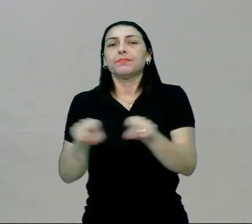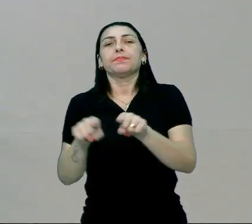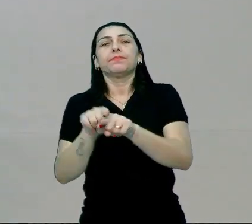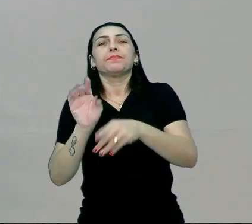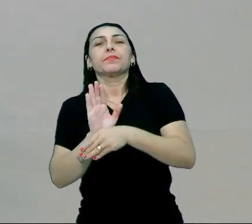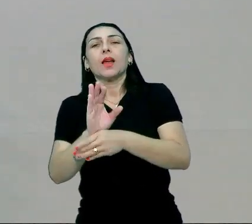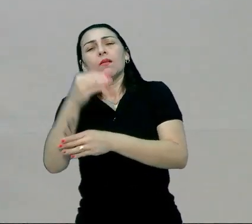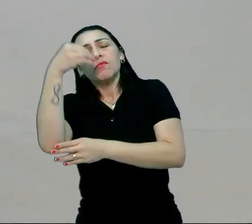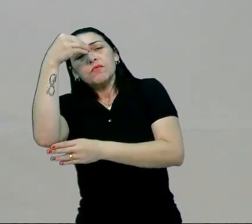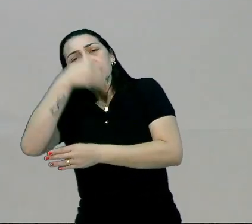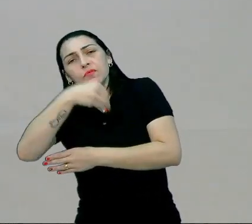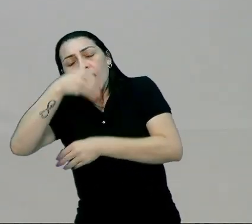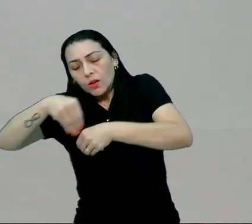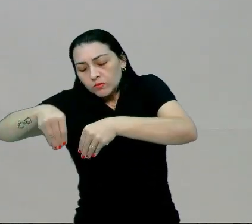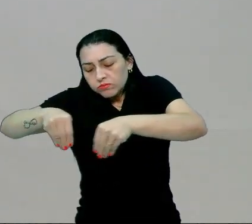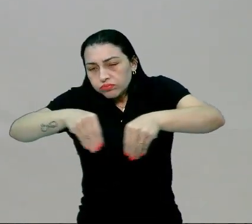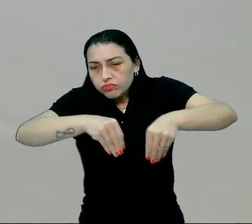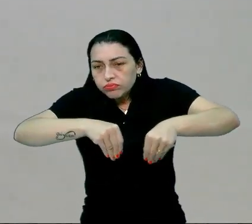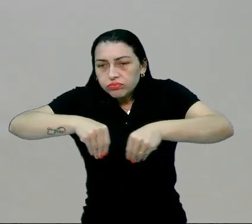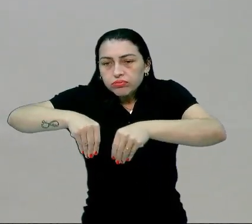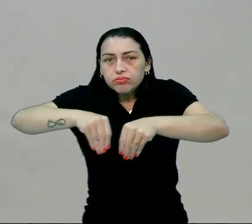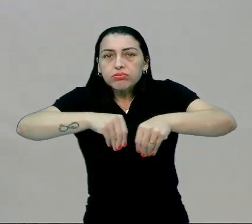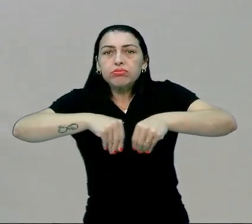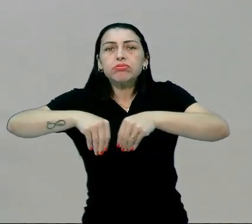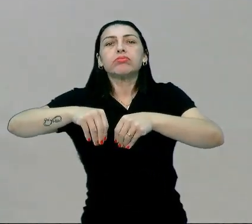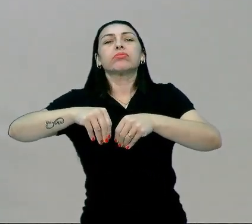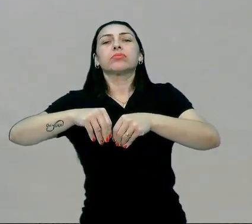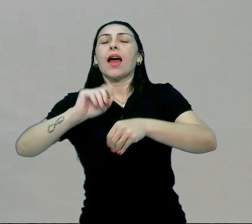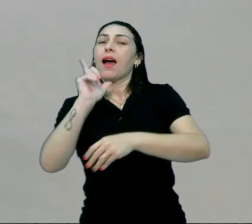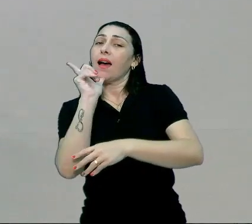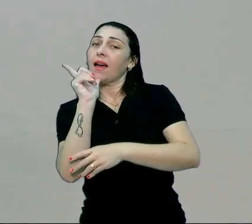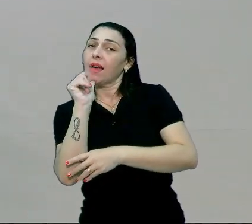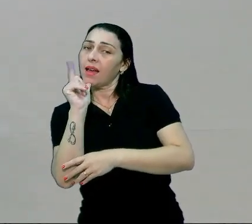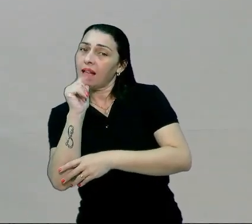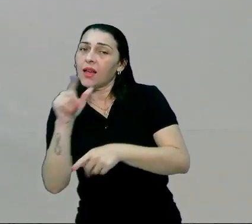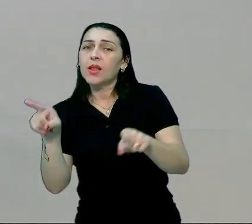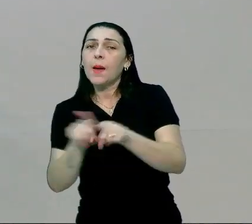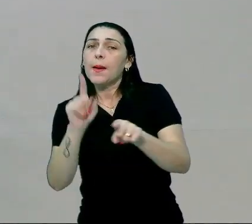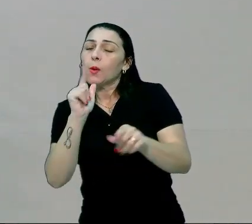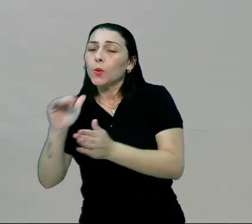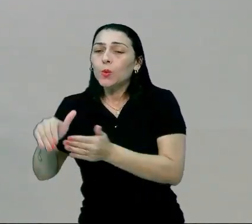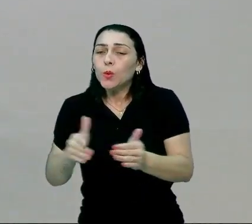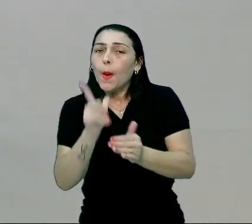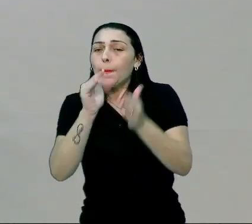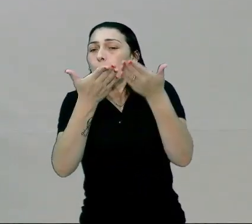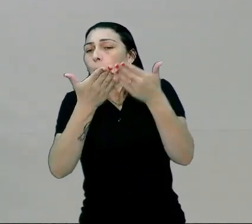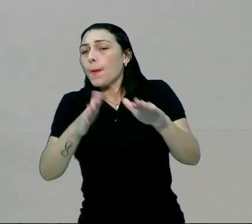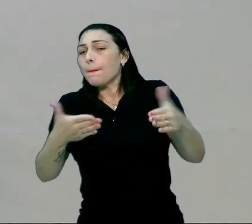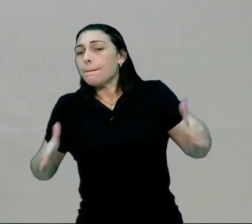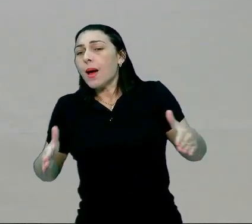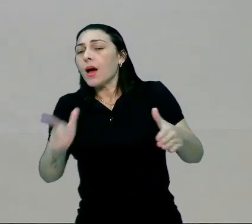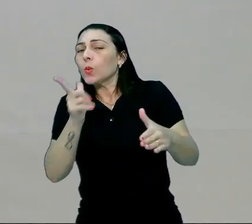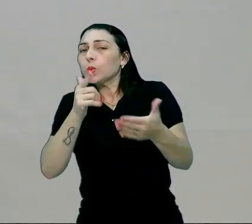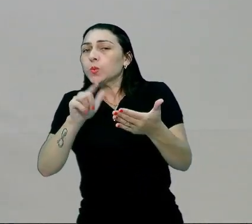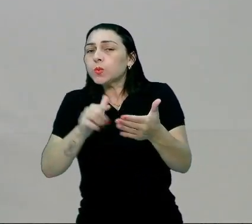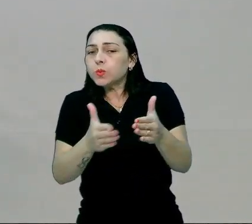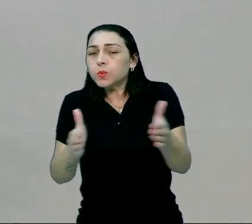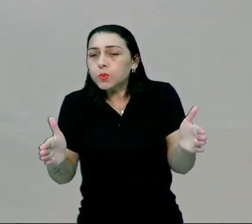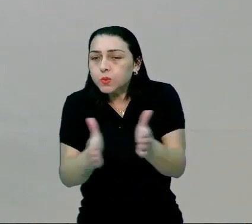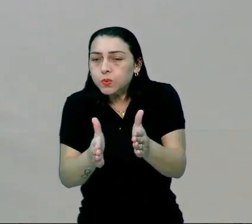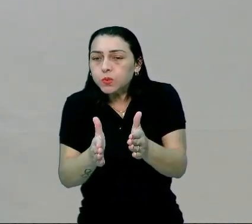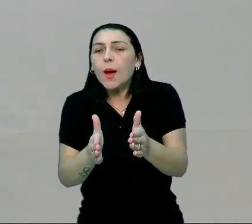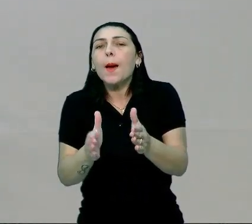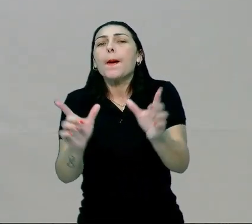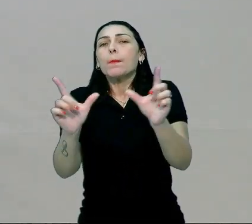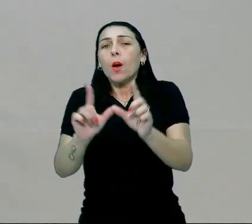o enfraquecimento do solo. As águas dos rios, do mar, dos igarapés, que